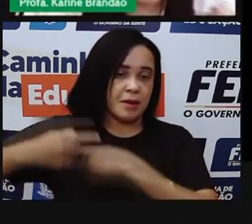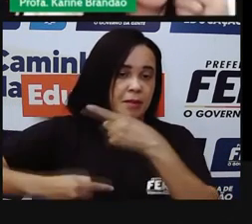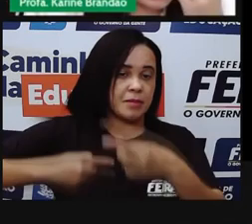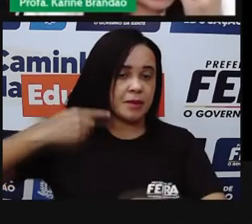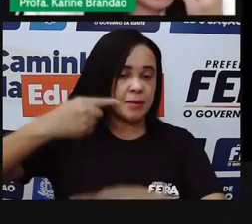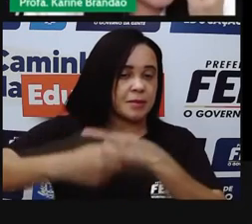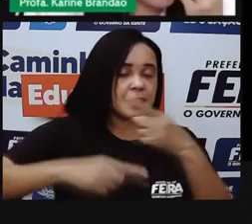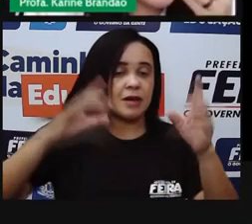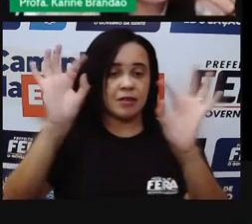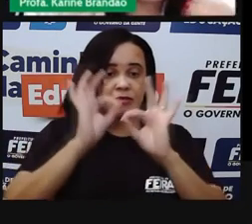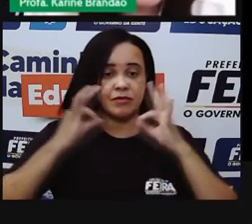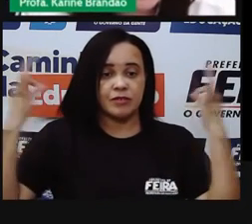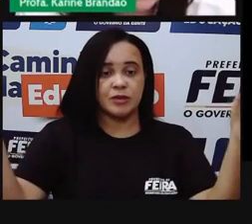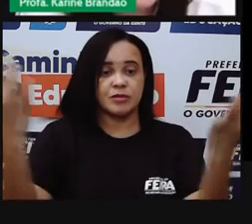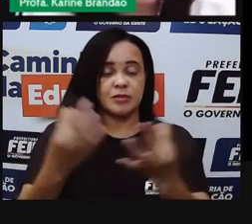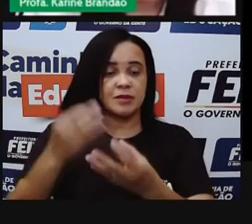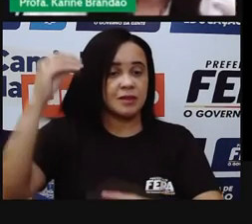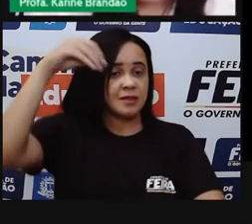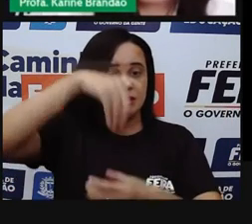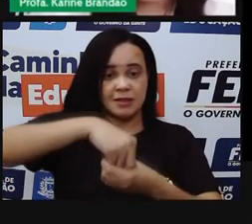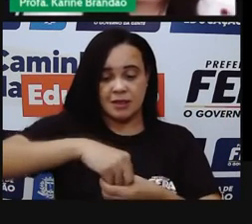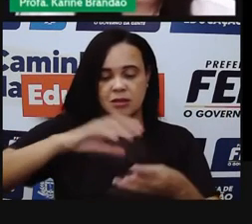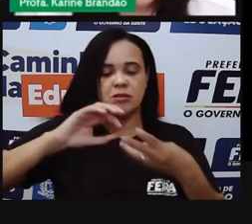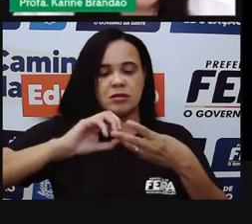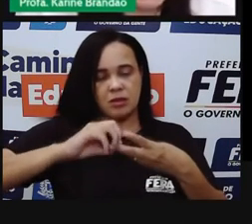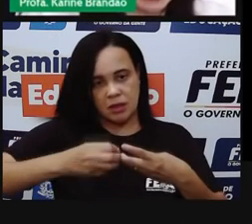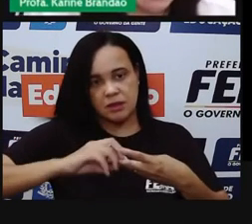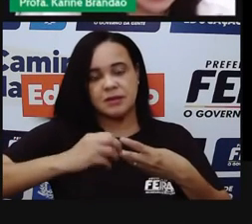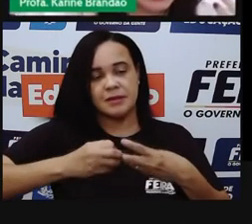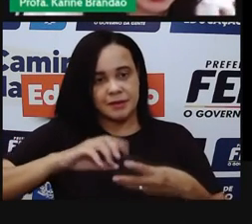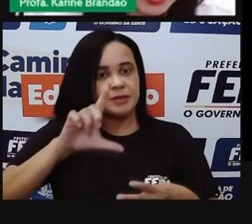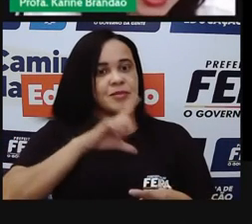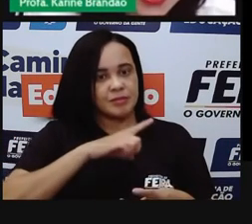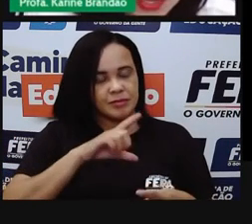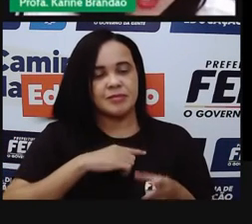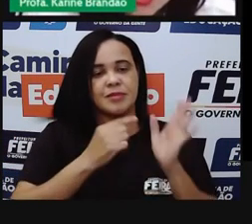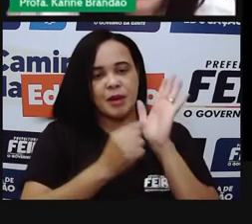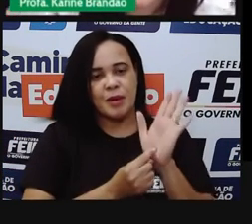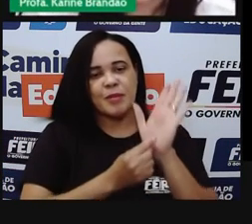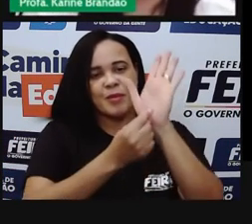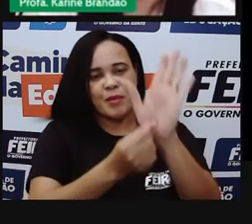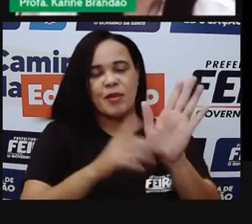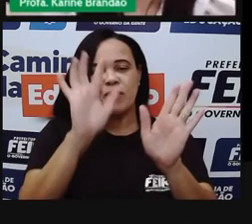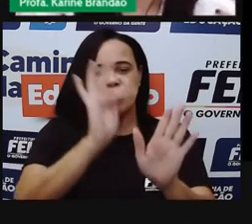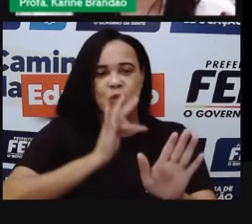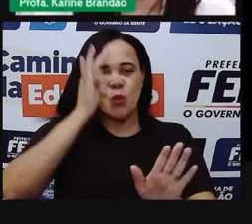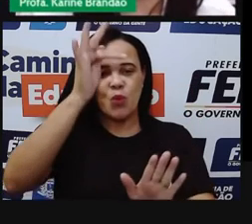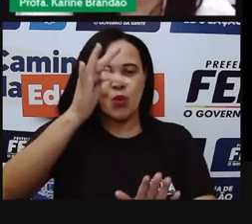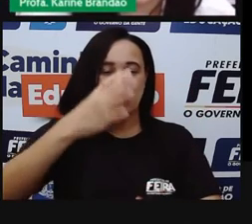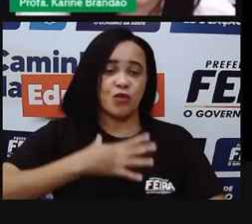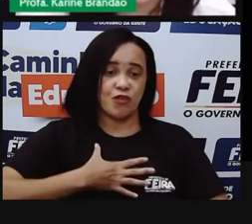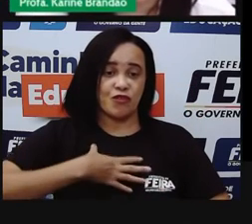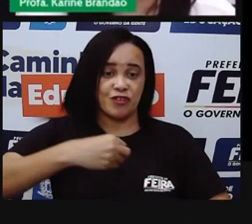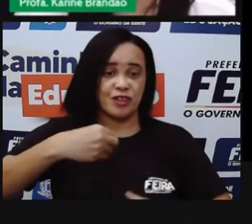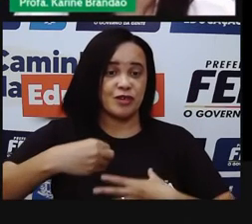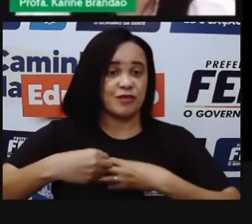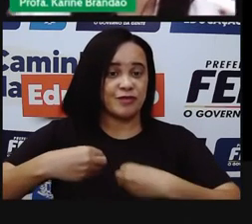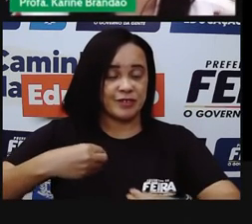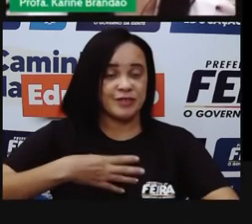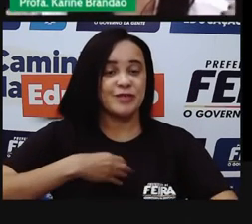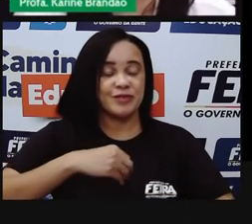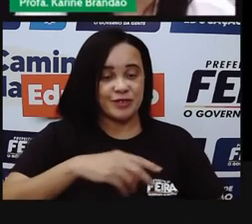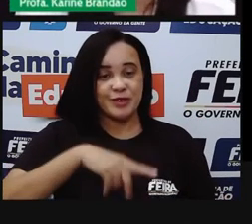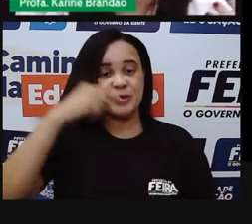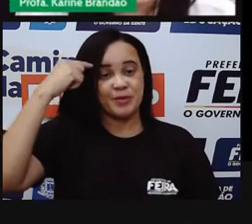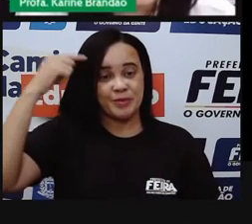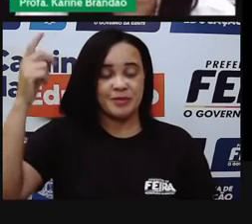dentro da minha célula, e que para passar para os nossos filhos, pensando em nós, seres humanos,